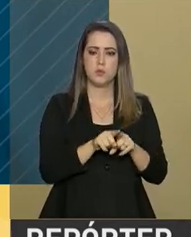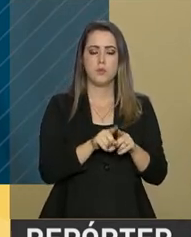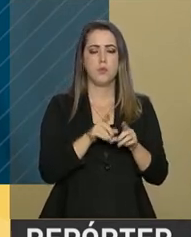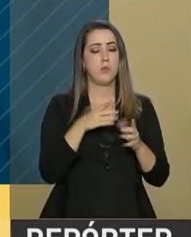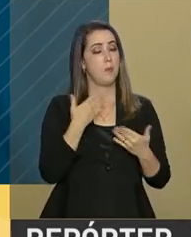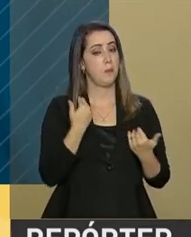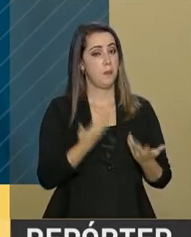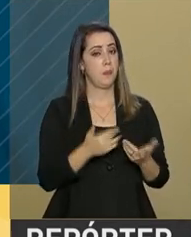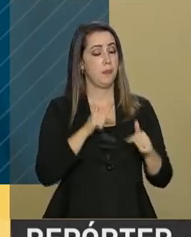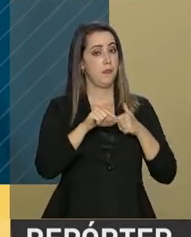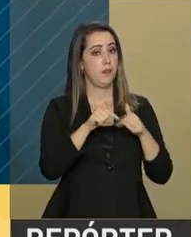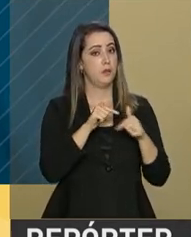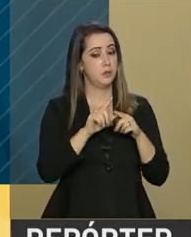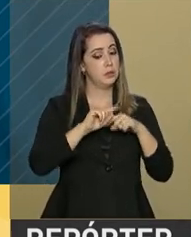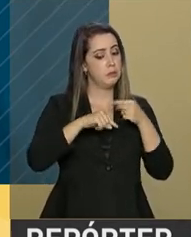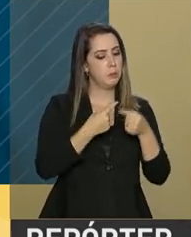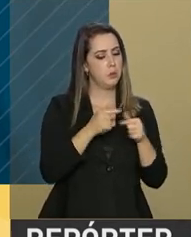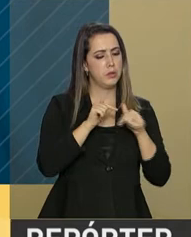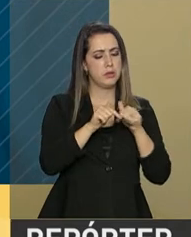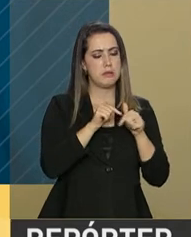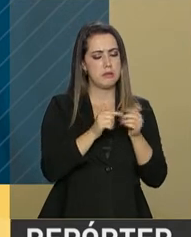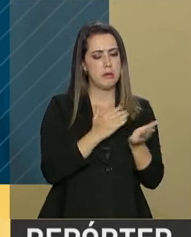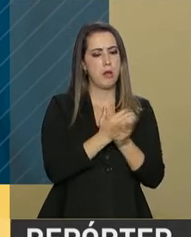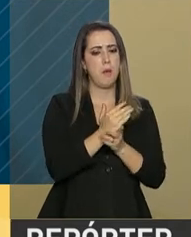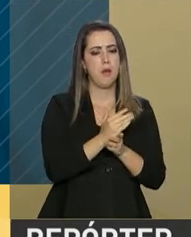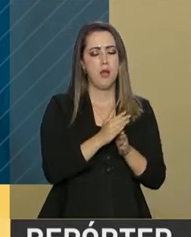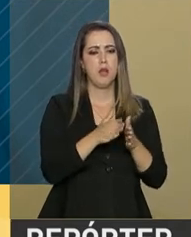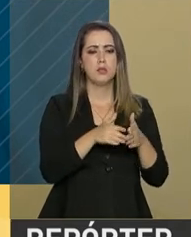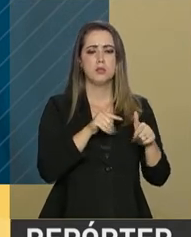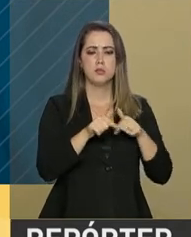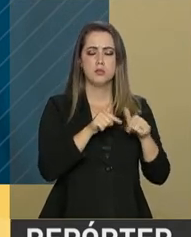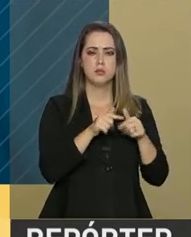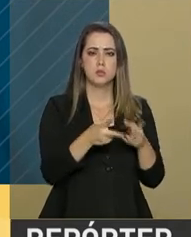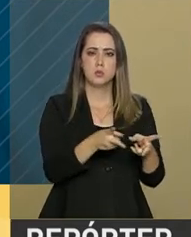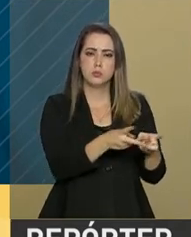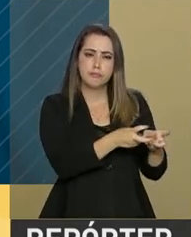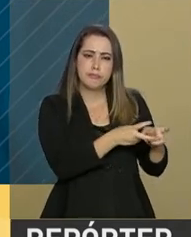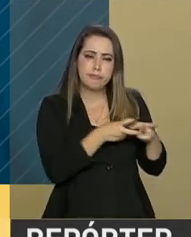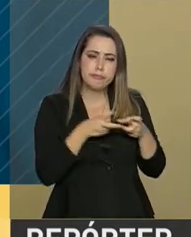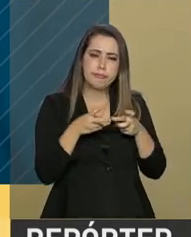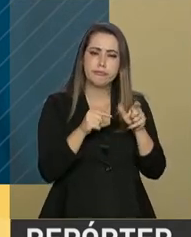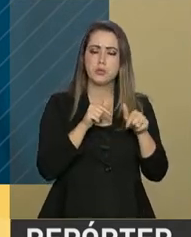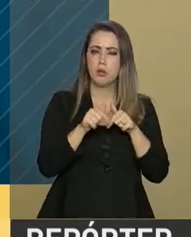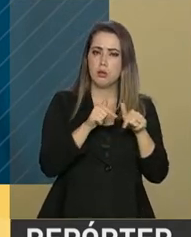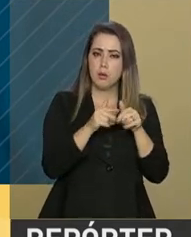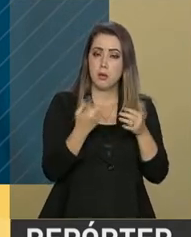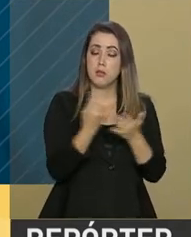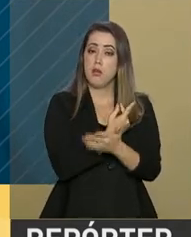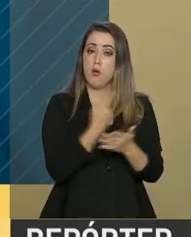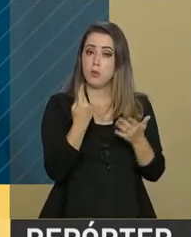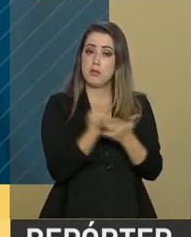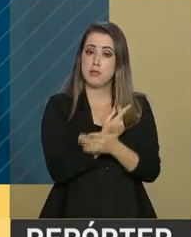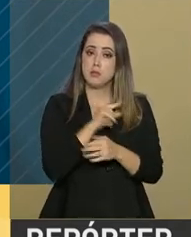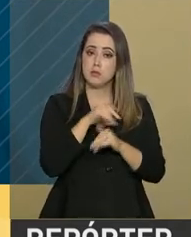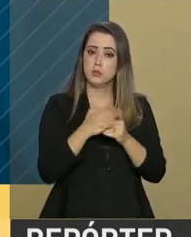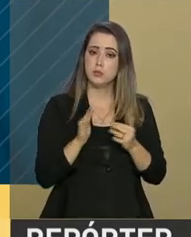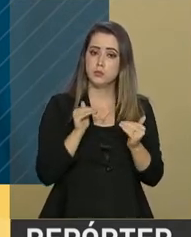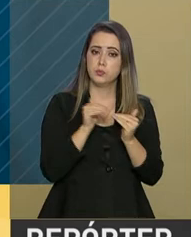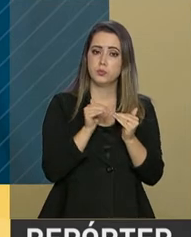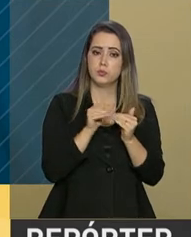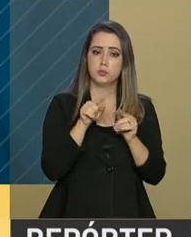esse trabalho após esse trabalho essas demandas foram verificar as inspeções que foram realizadas diretamente